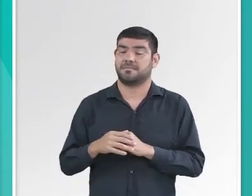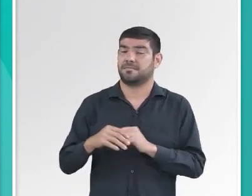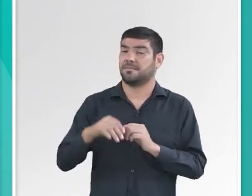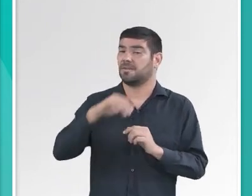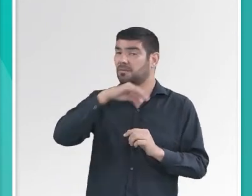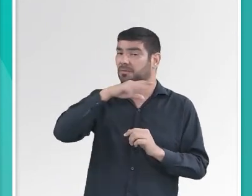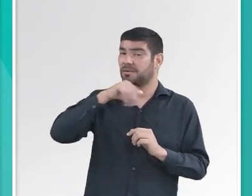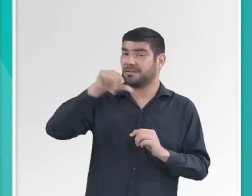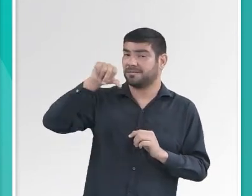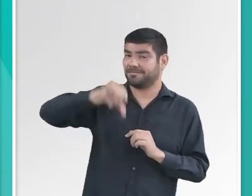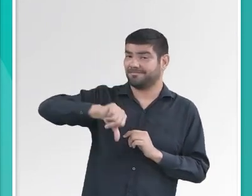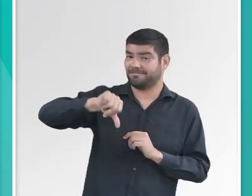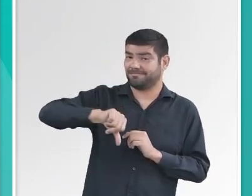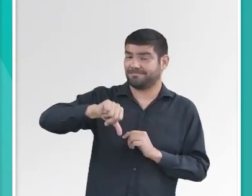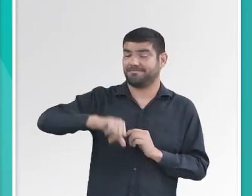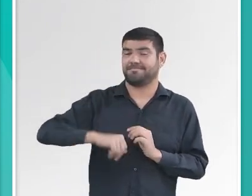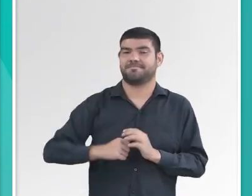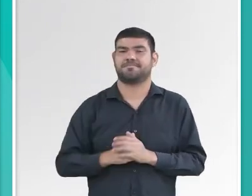negativos.